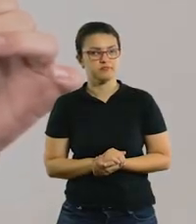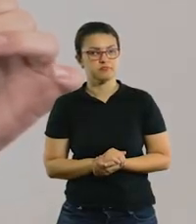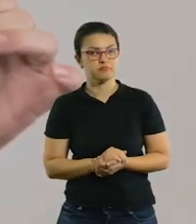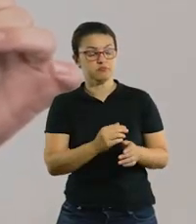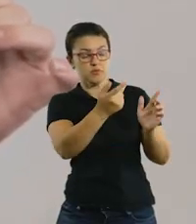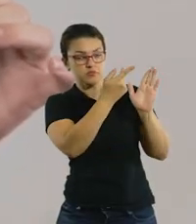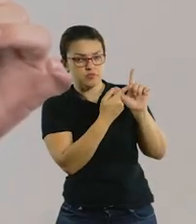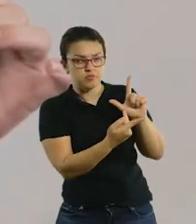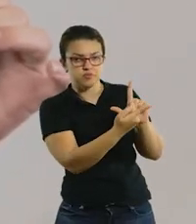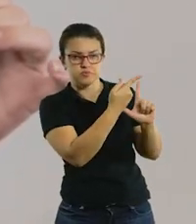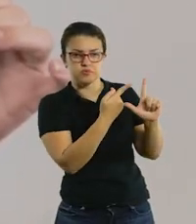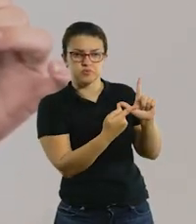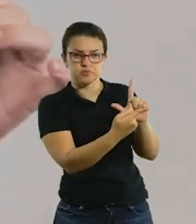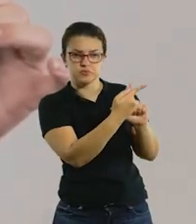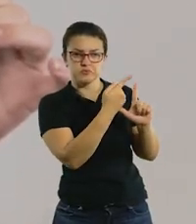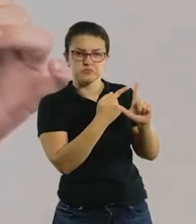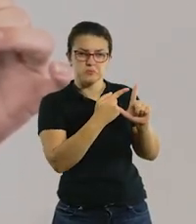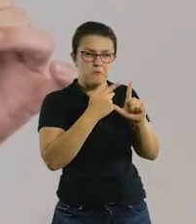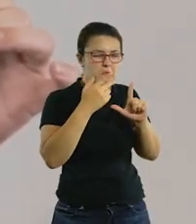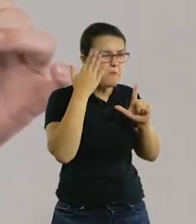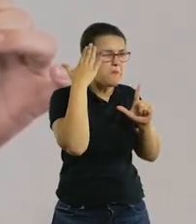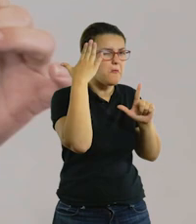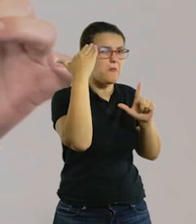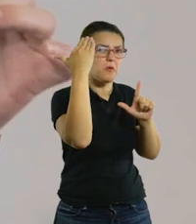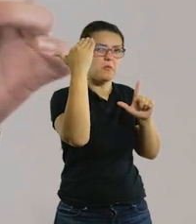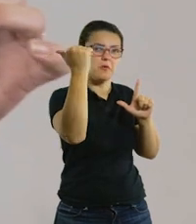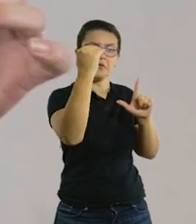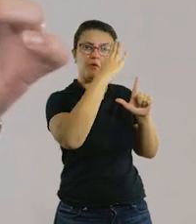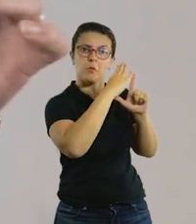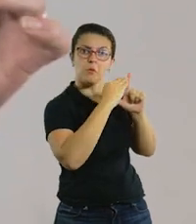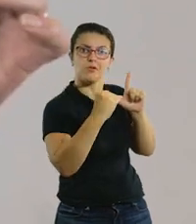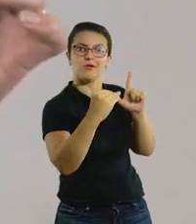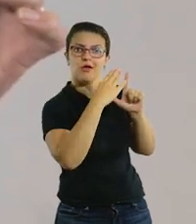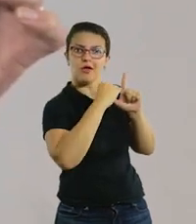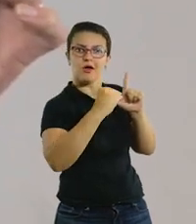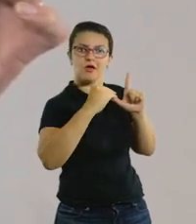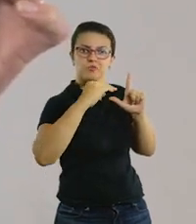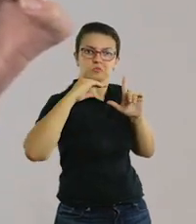É uma das gravuras mais reproduzidas do mundo, pessoal.